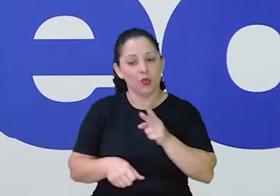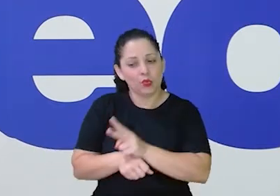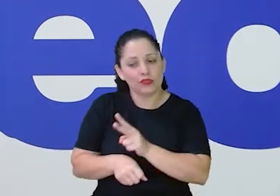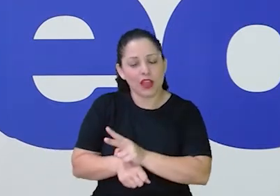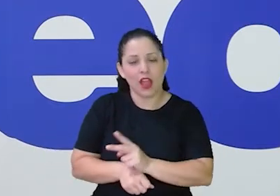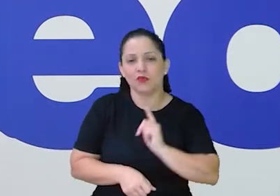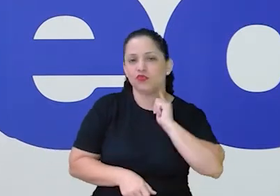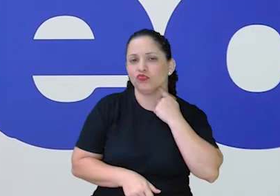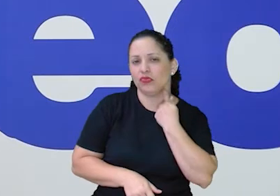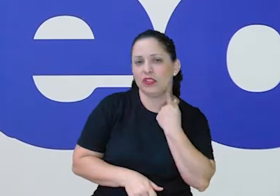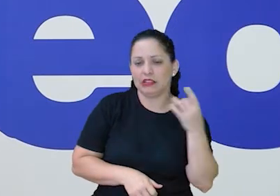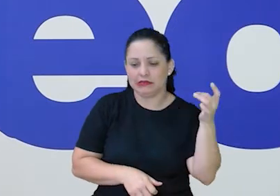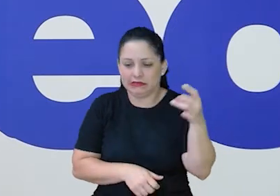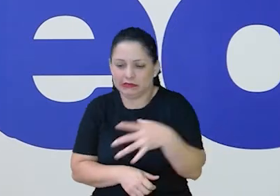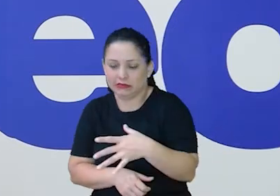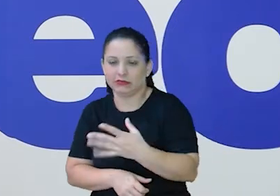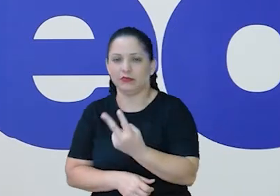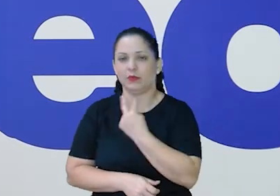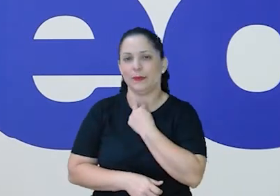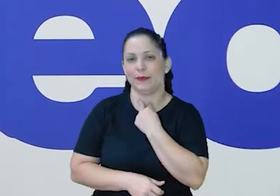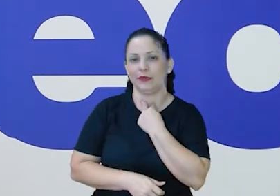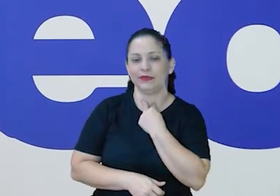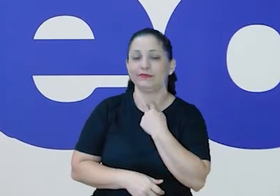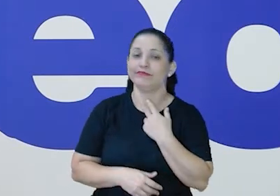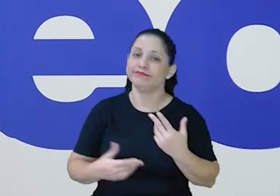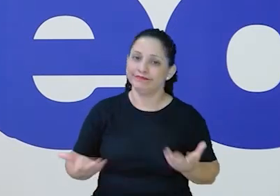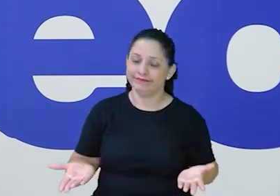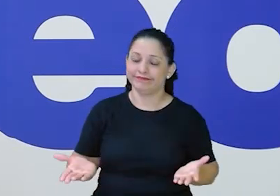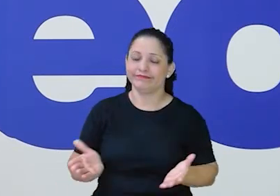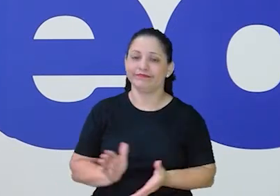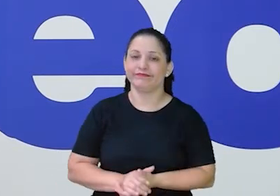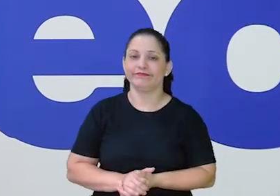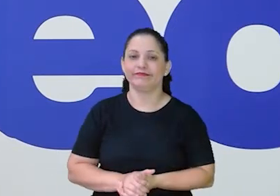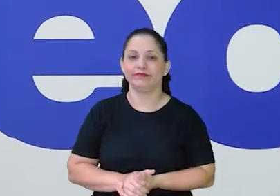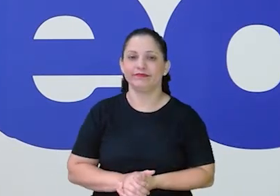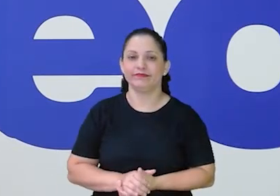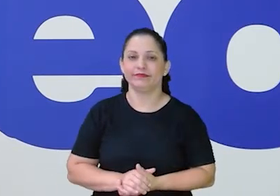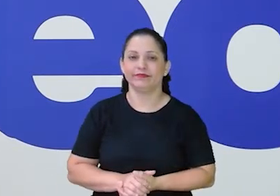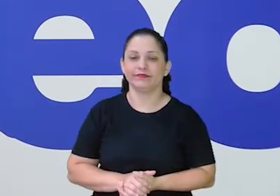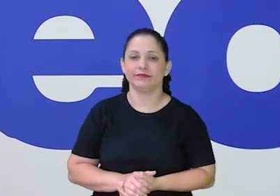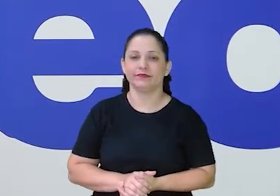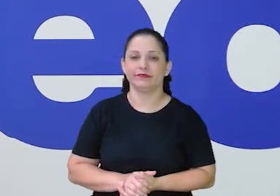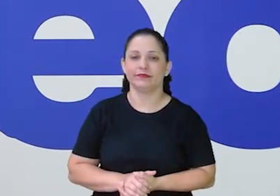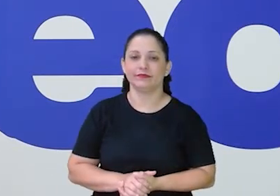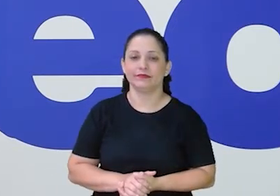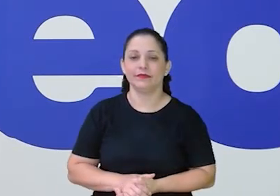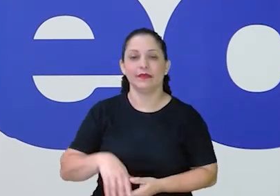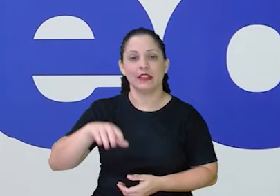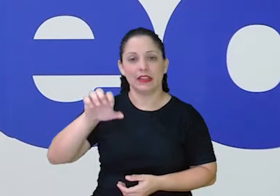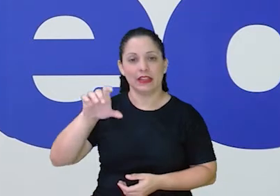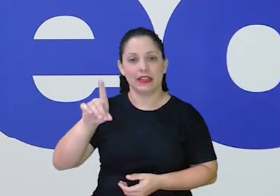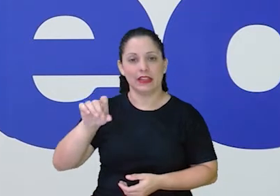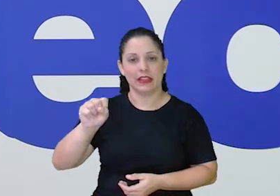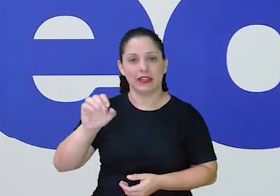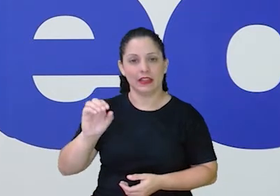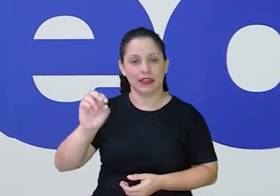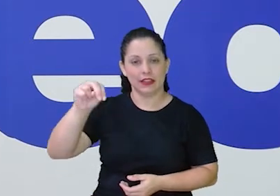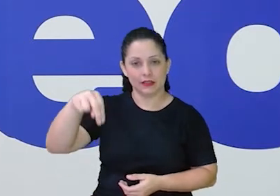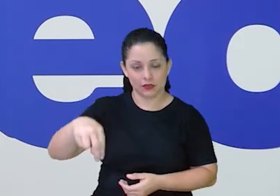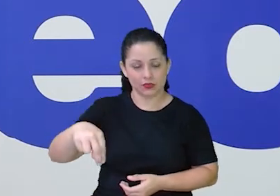porque tudo isso faz a barreira deslizar. É verdade. O Edson disse aqui que estuda na Jandira